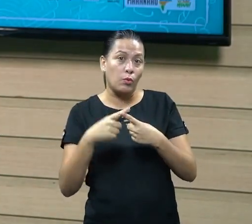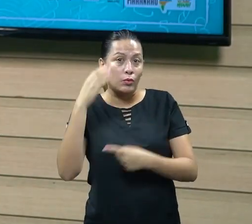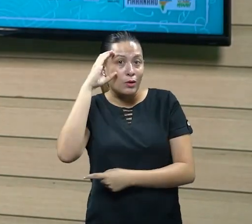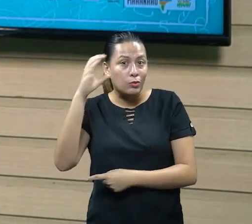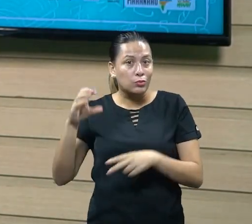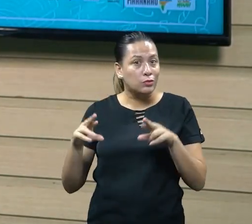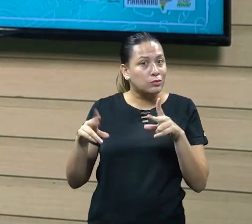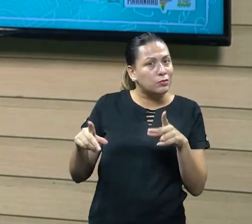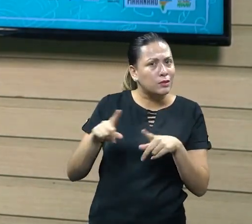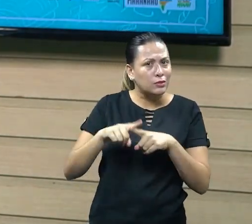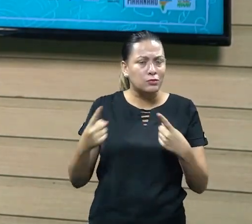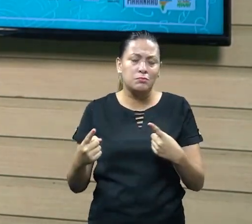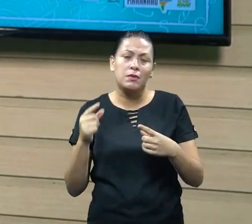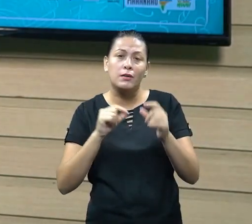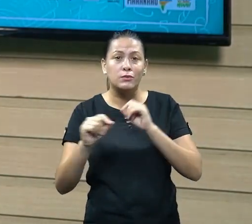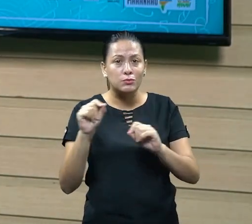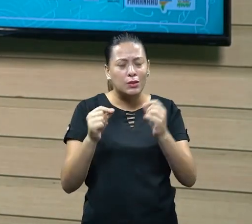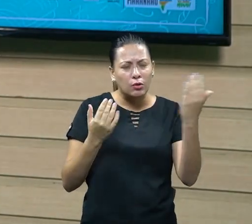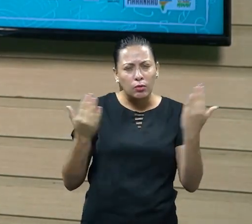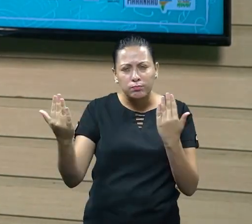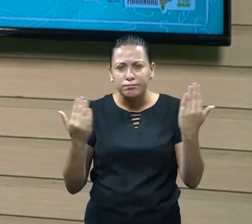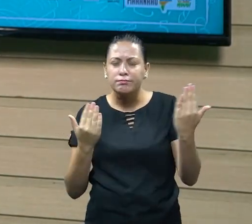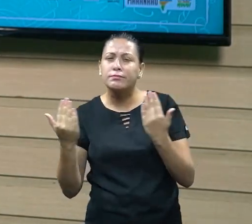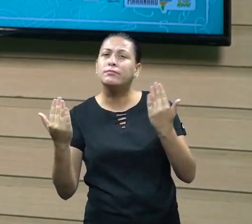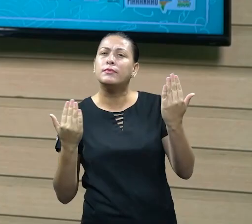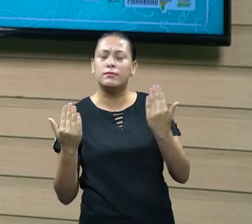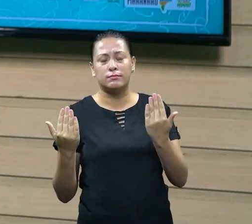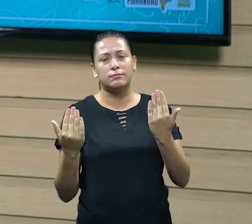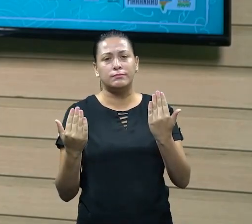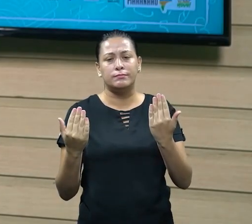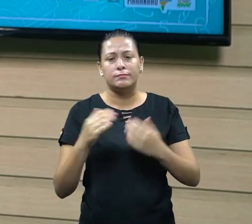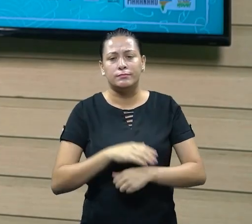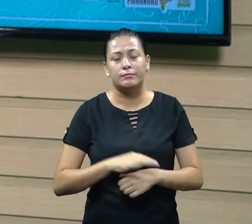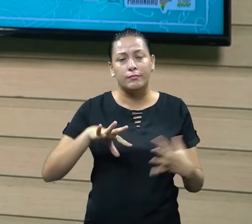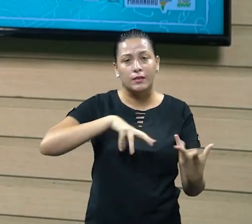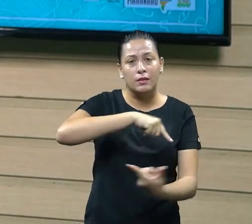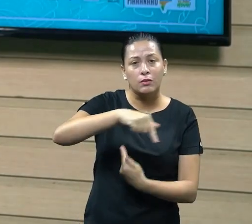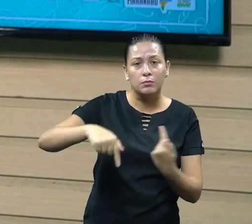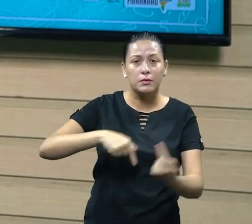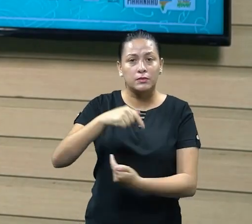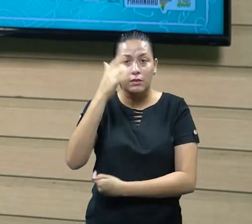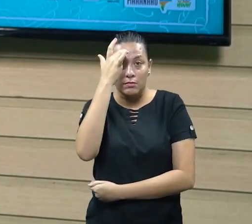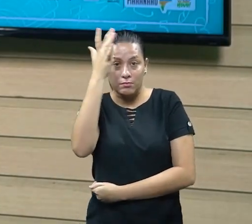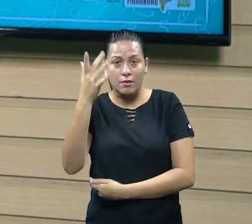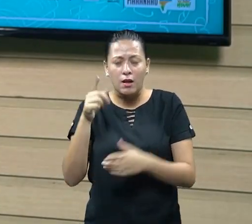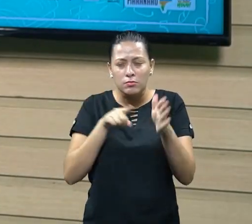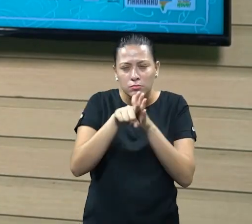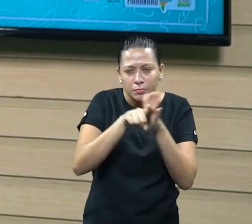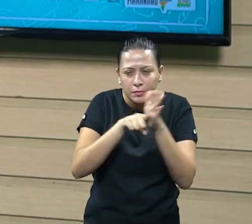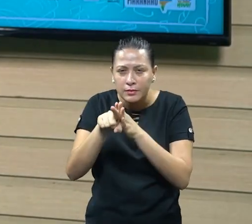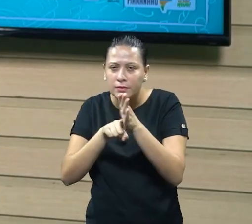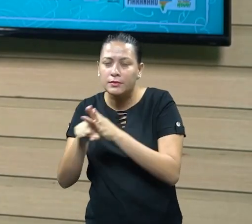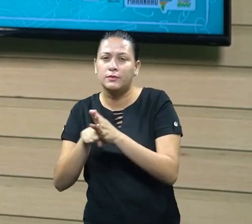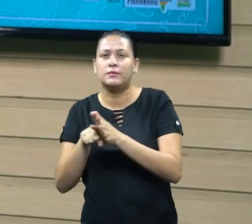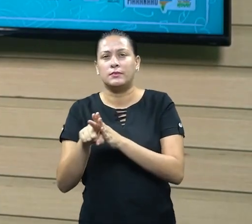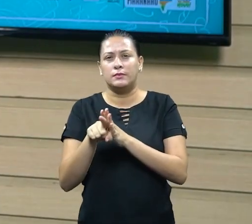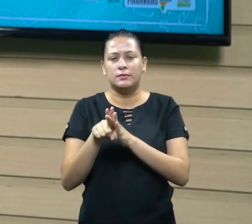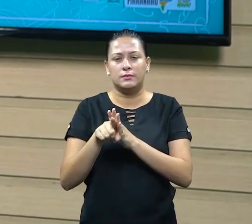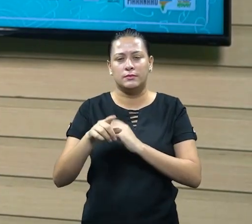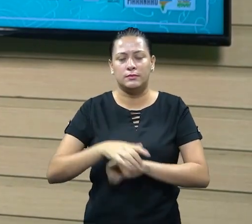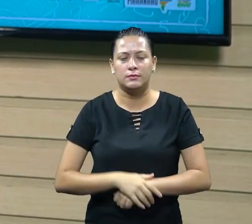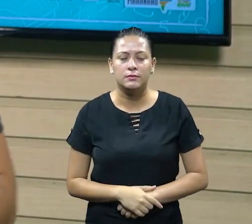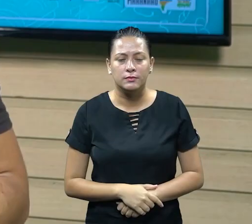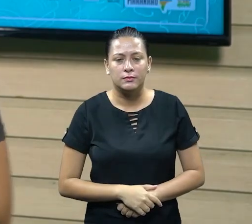isso que é o benchmark dessa comparação. E a globalização ela te traz essa facilidade de você pesquisar, de você buscar informações. Eu